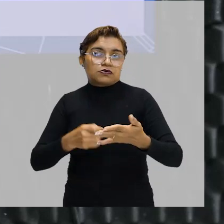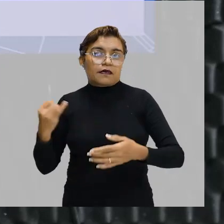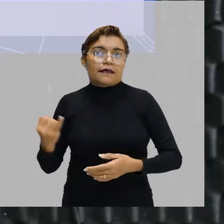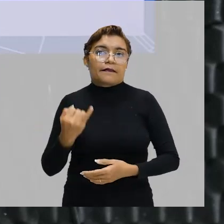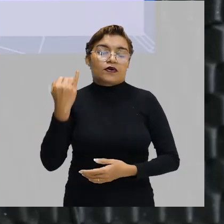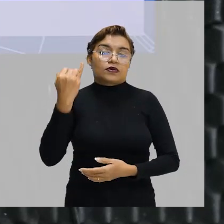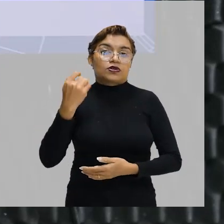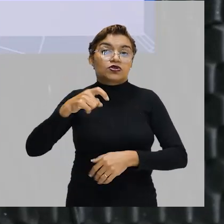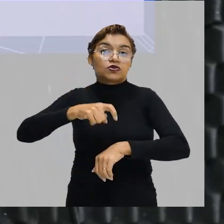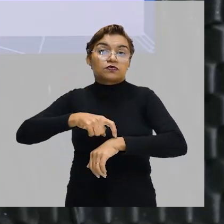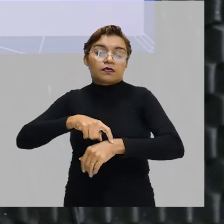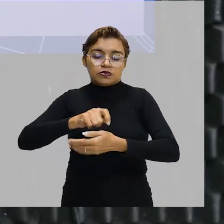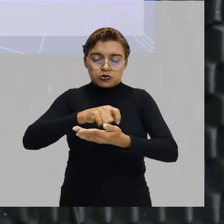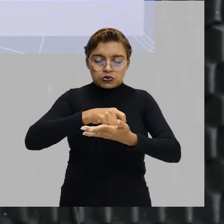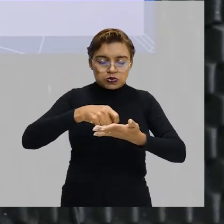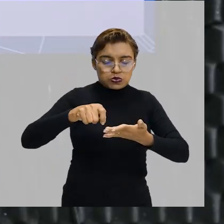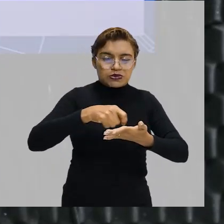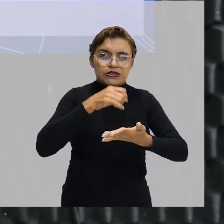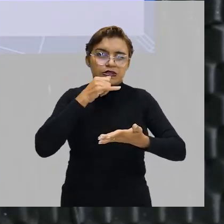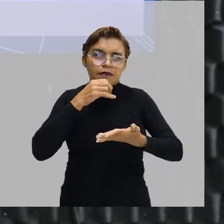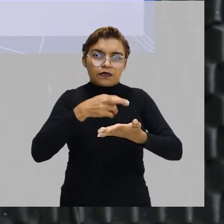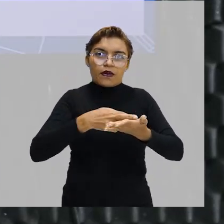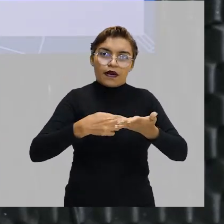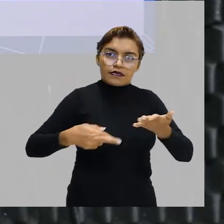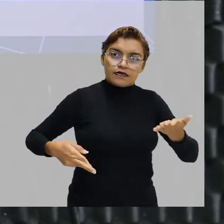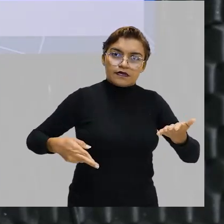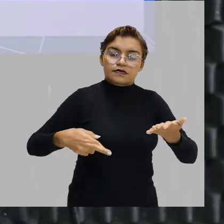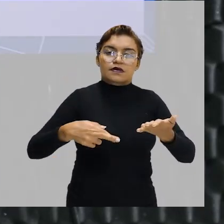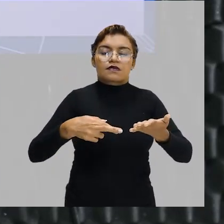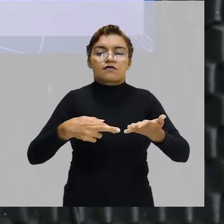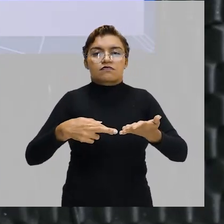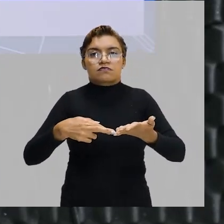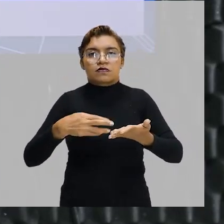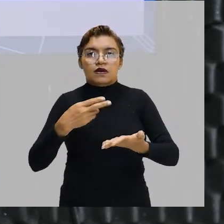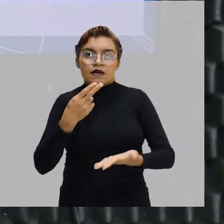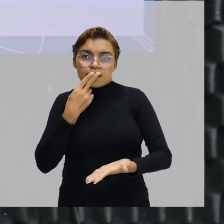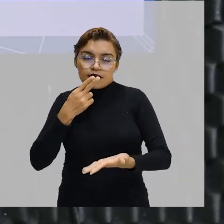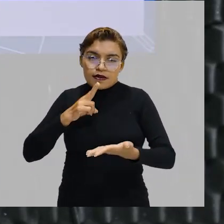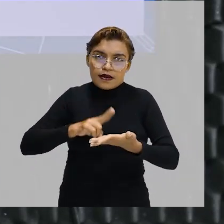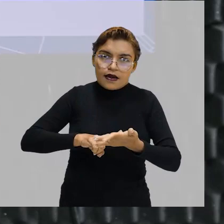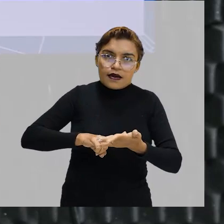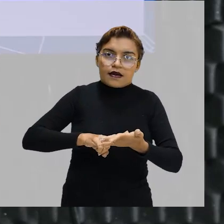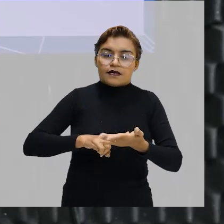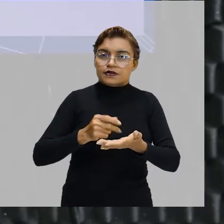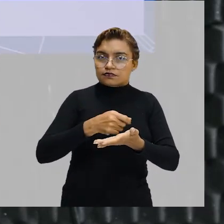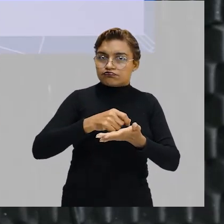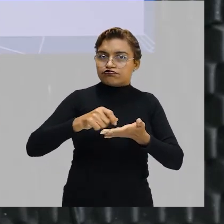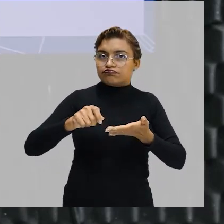hora da produção de uma redação, na produção de uma carta, na produção de